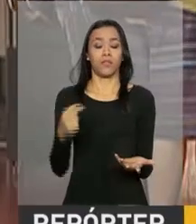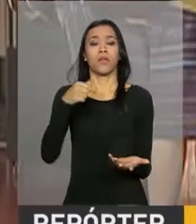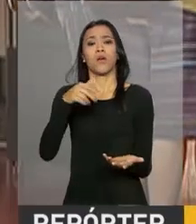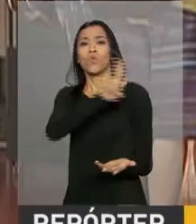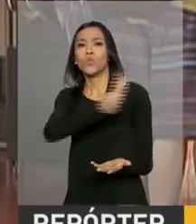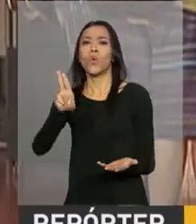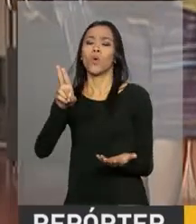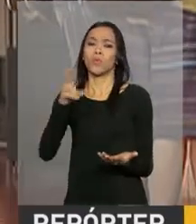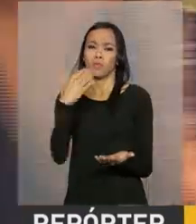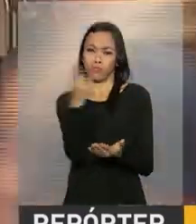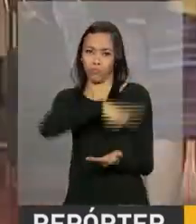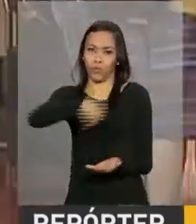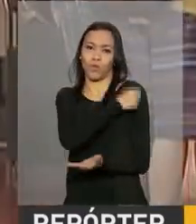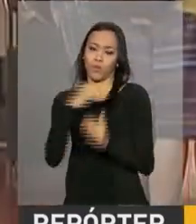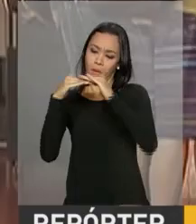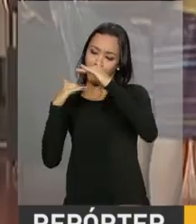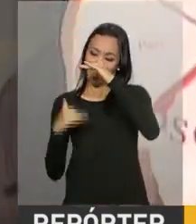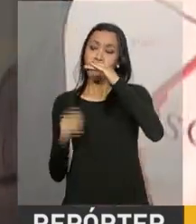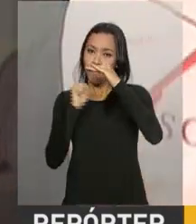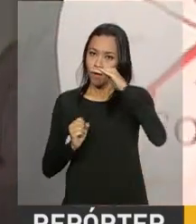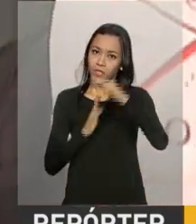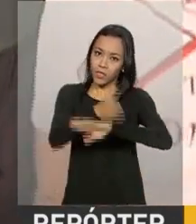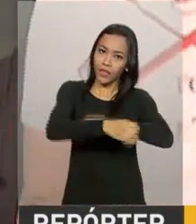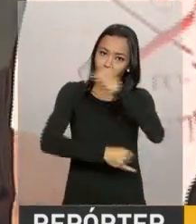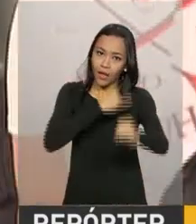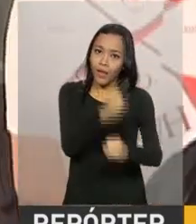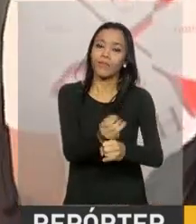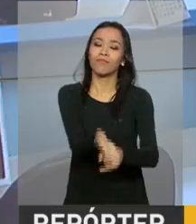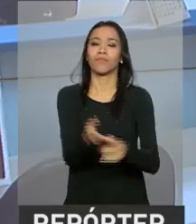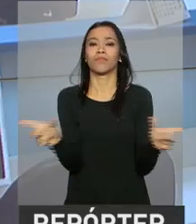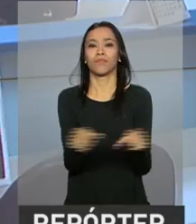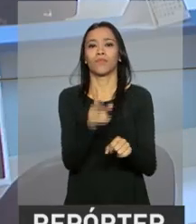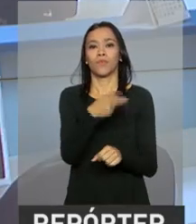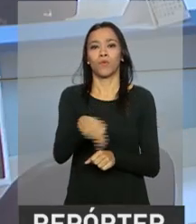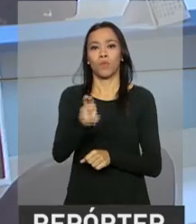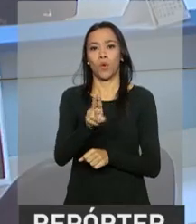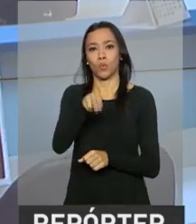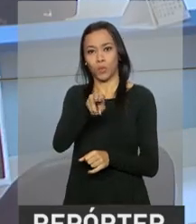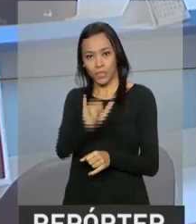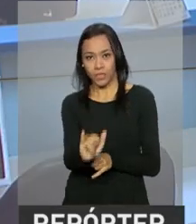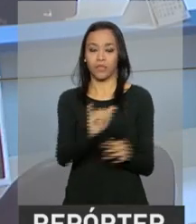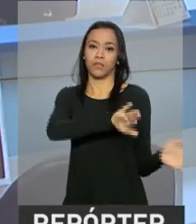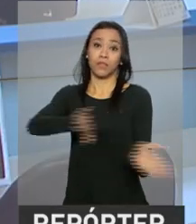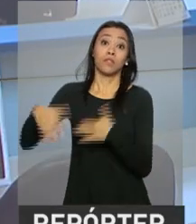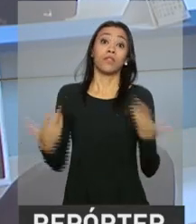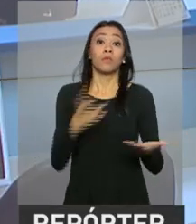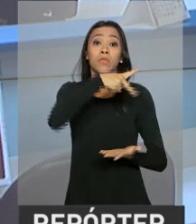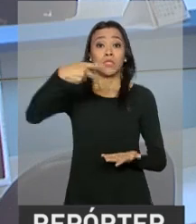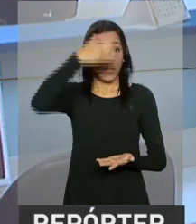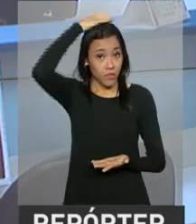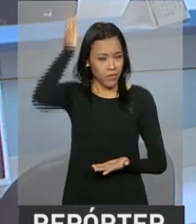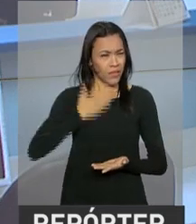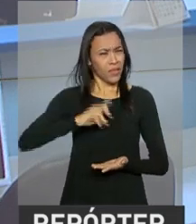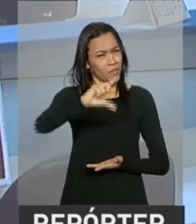convocados na segunda chamada do programa está na página do ProUni na internet o presidente em exercício Michel Temer se encontra daqui